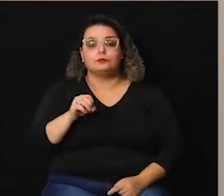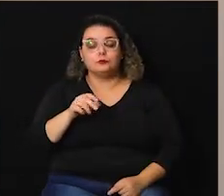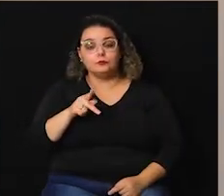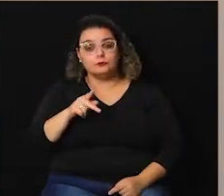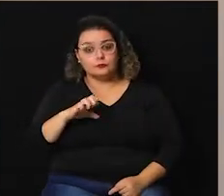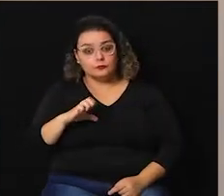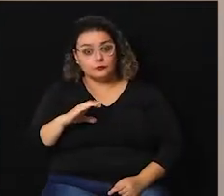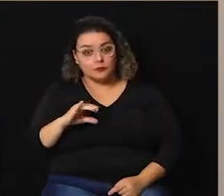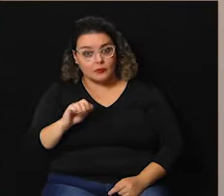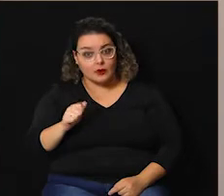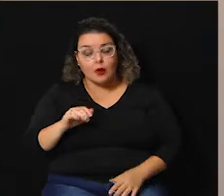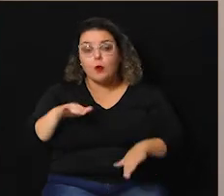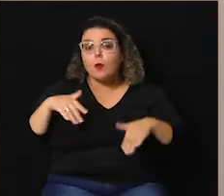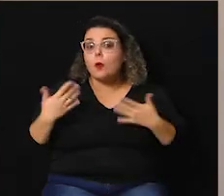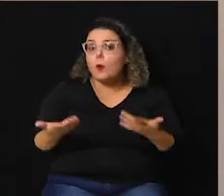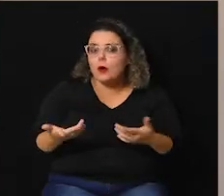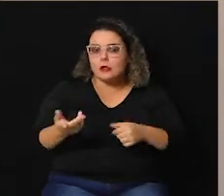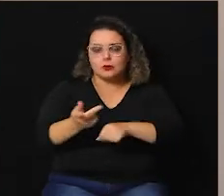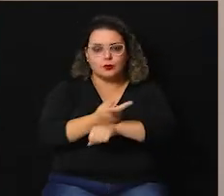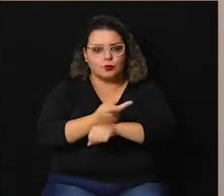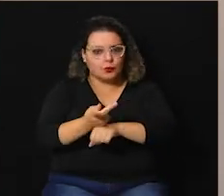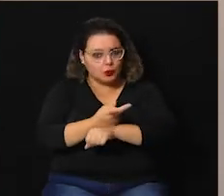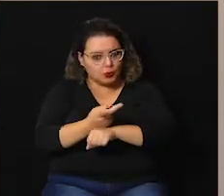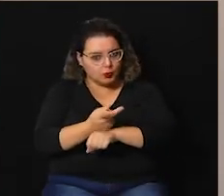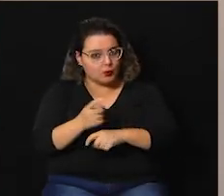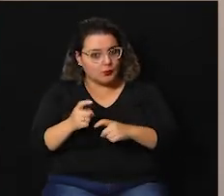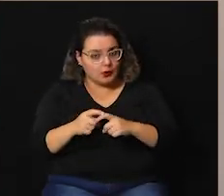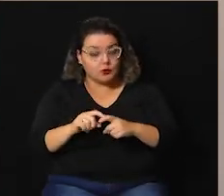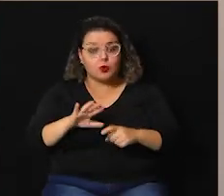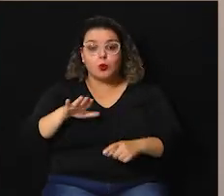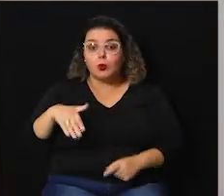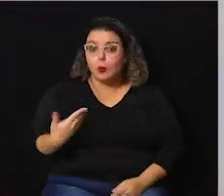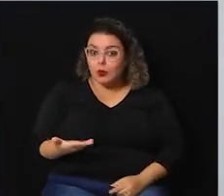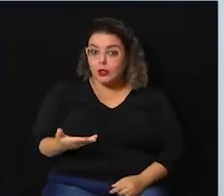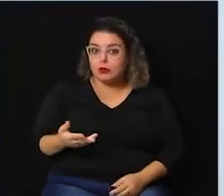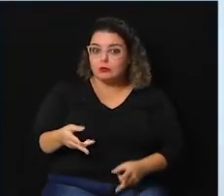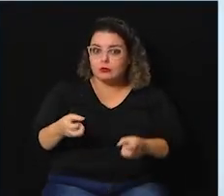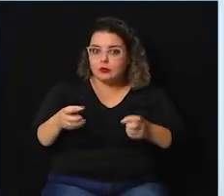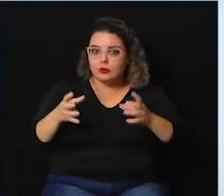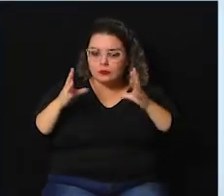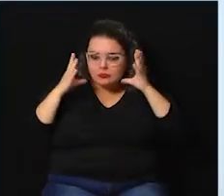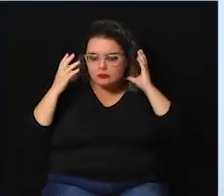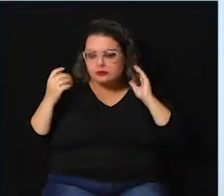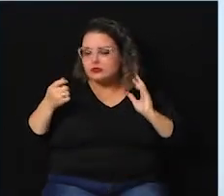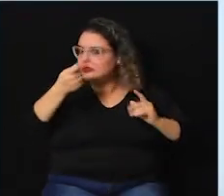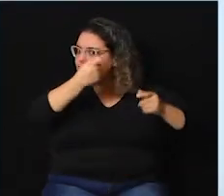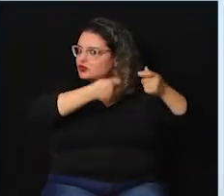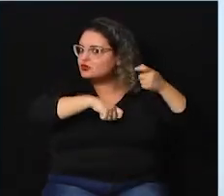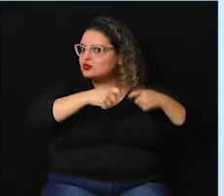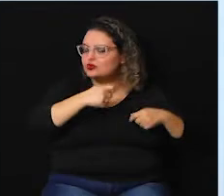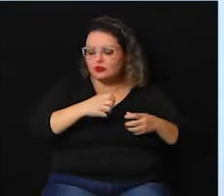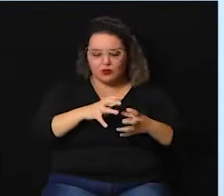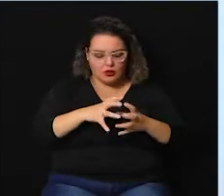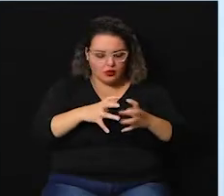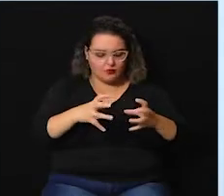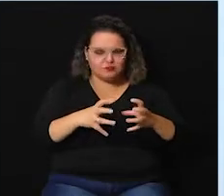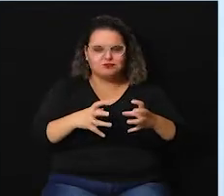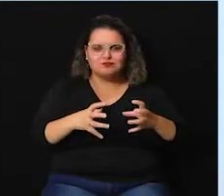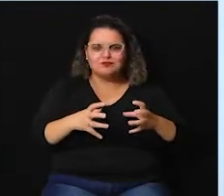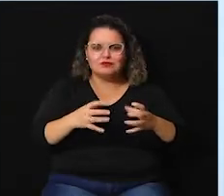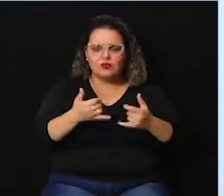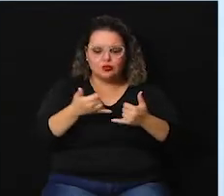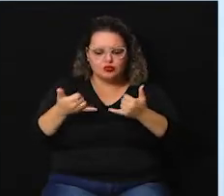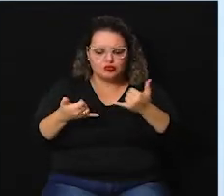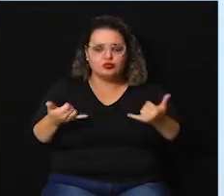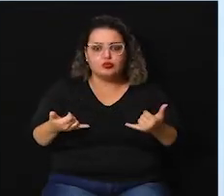quando ele deve procurar o médico? Quando ele perceber muito cabelo na escova de pentear, no